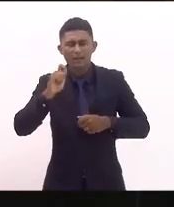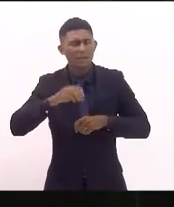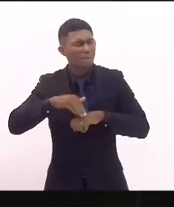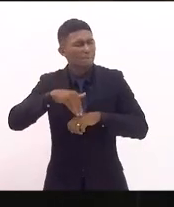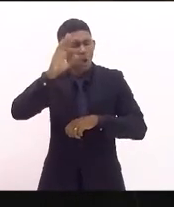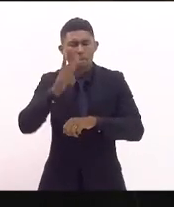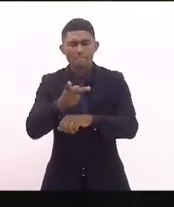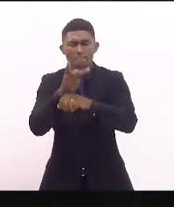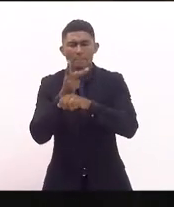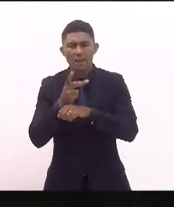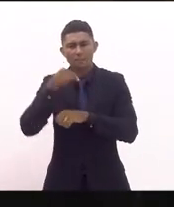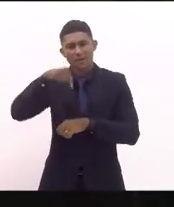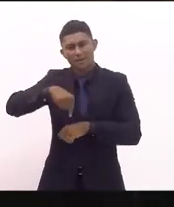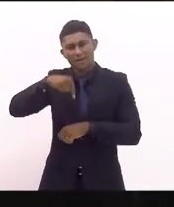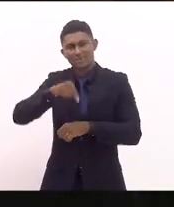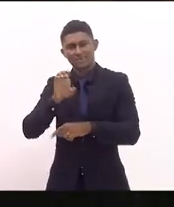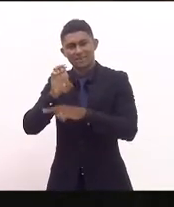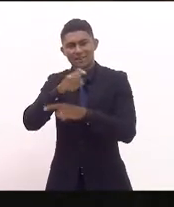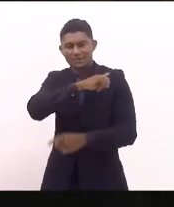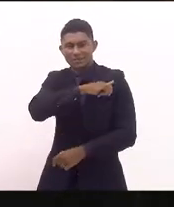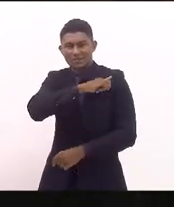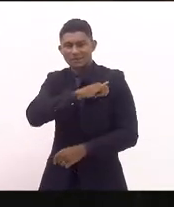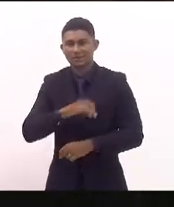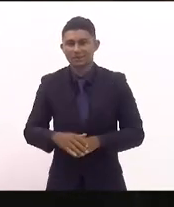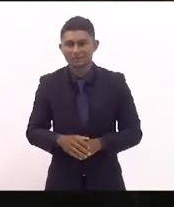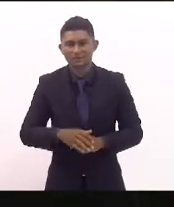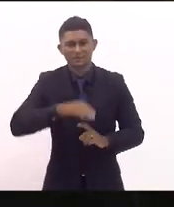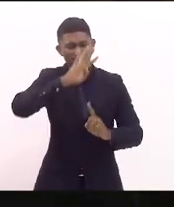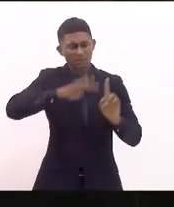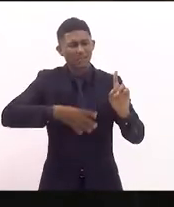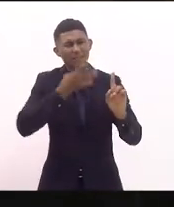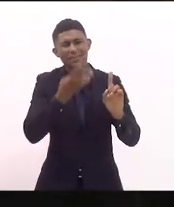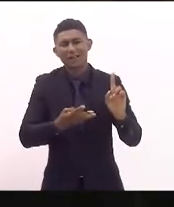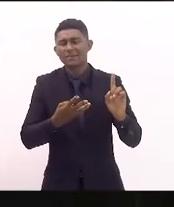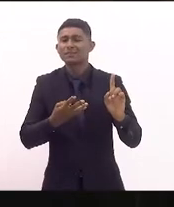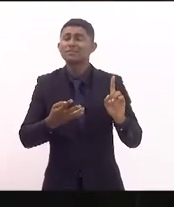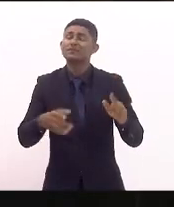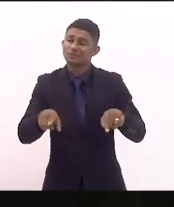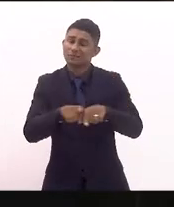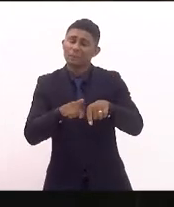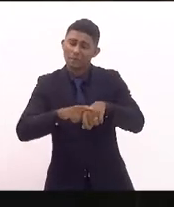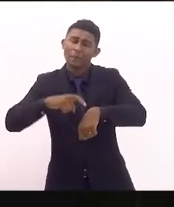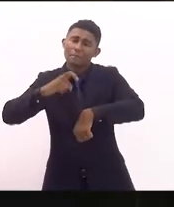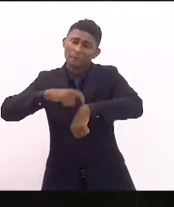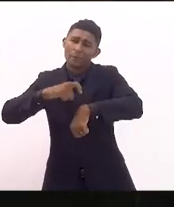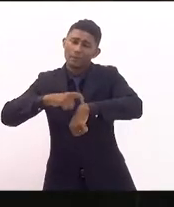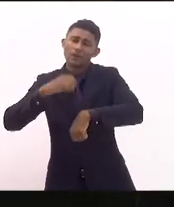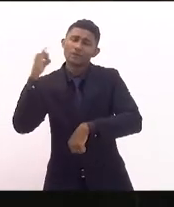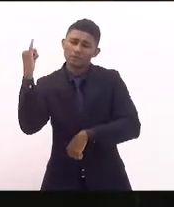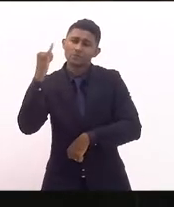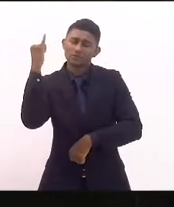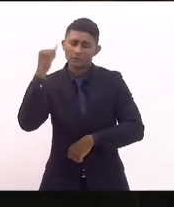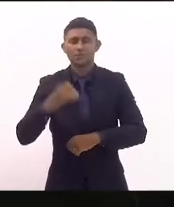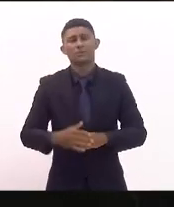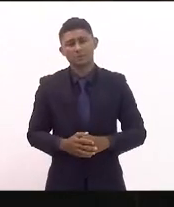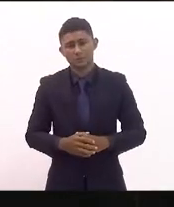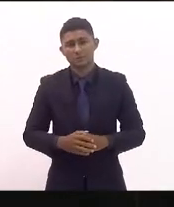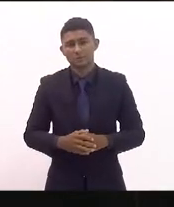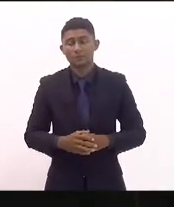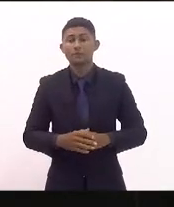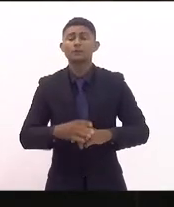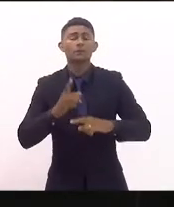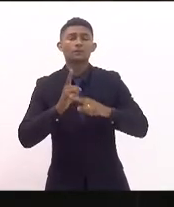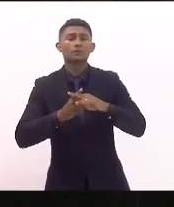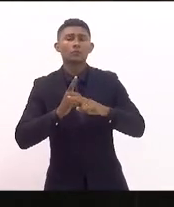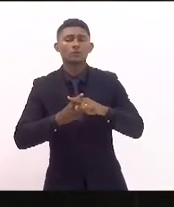Estado. Esta homenagem chega em um momento igualmente importante, onde a real compreensão acerca